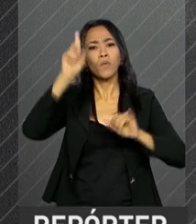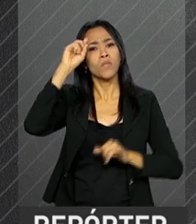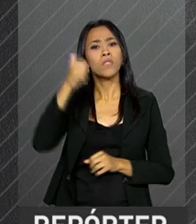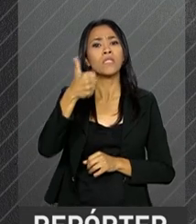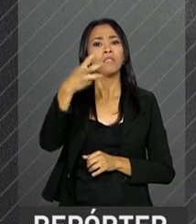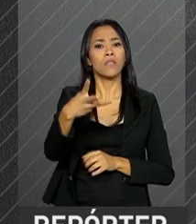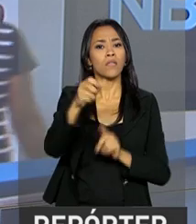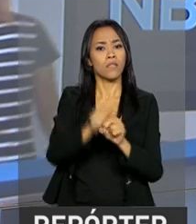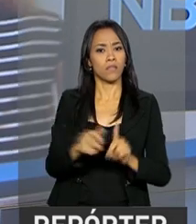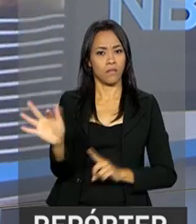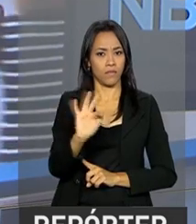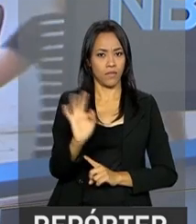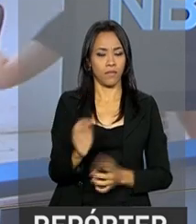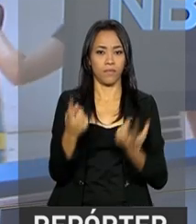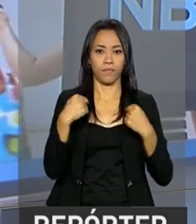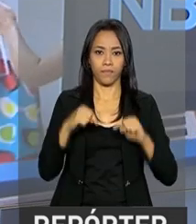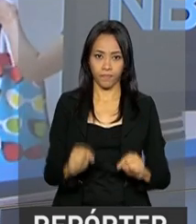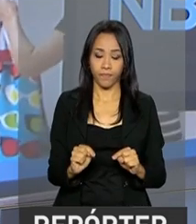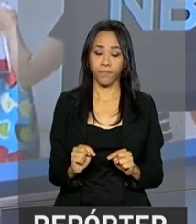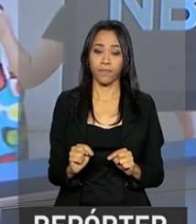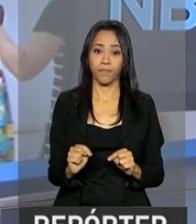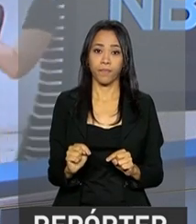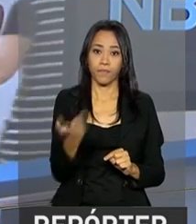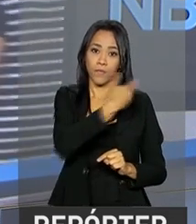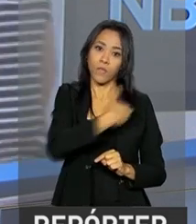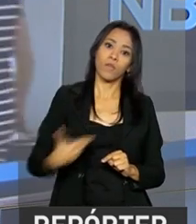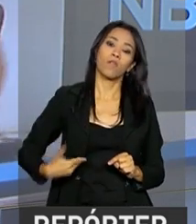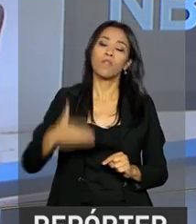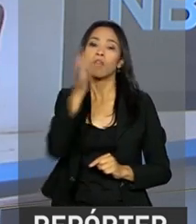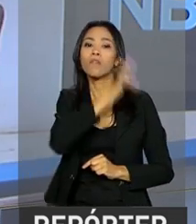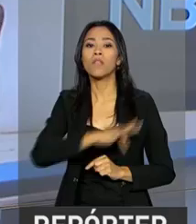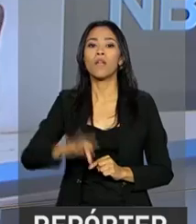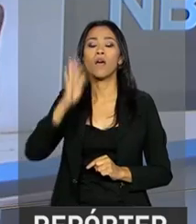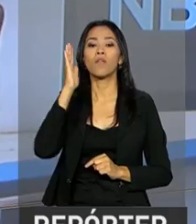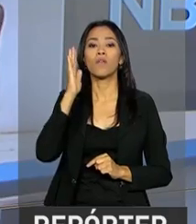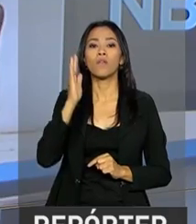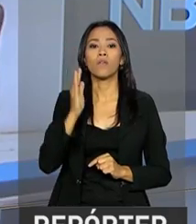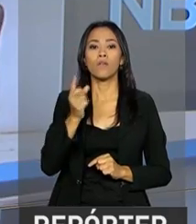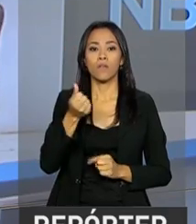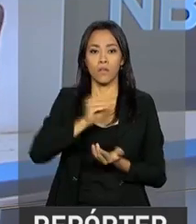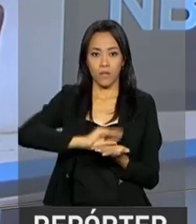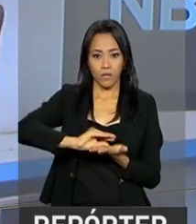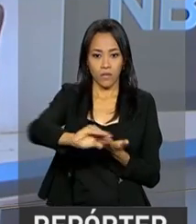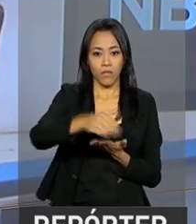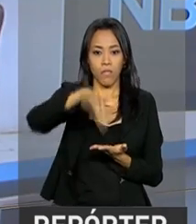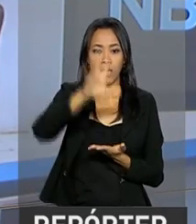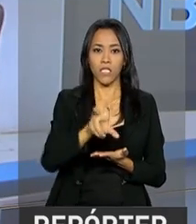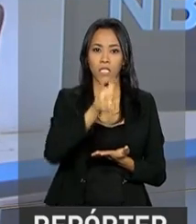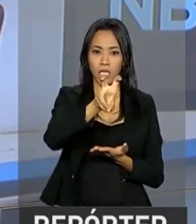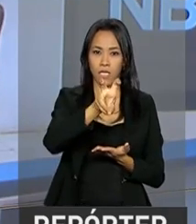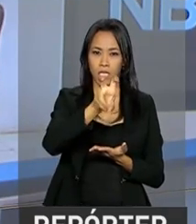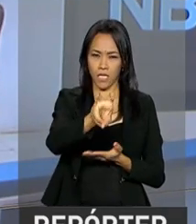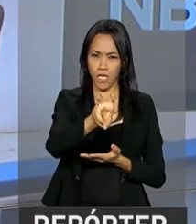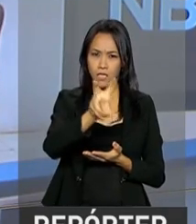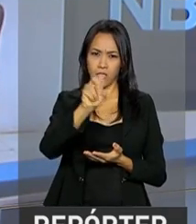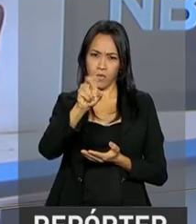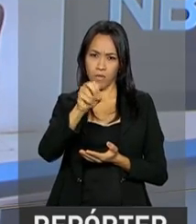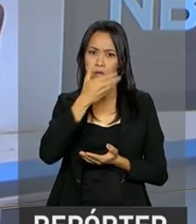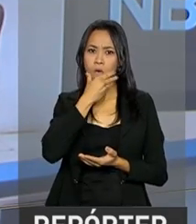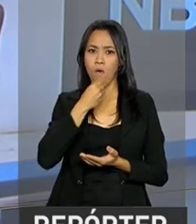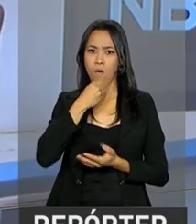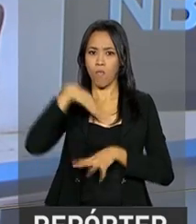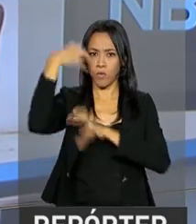de Fevereiro e o governo federal anunciou envio de que mais de 550 homens das Forças